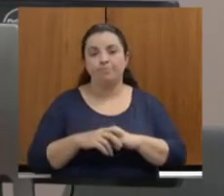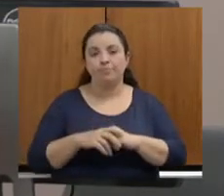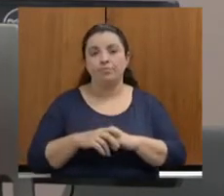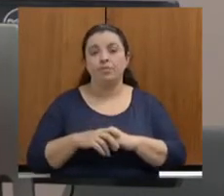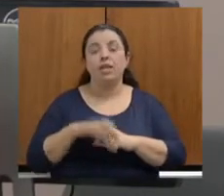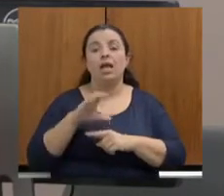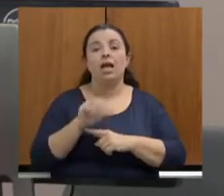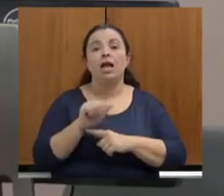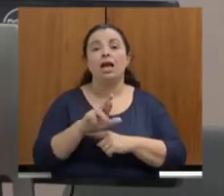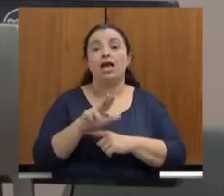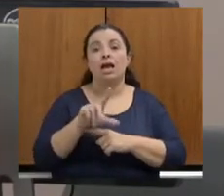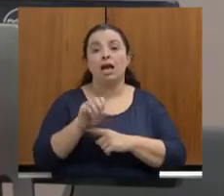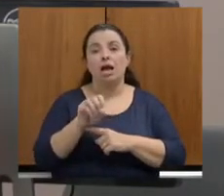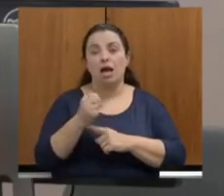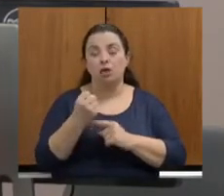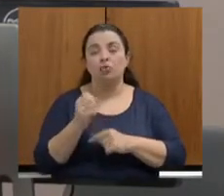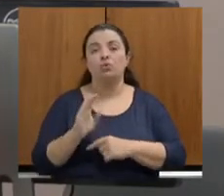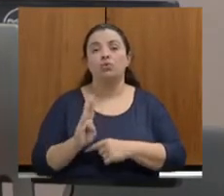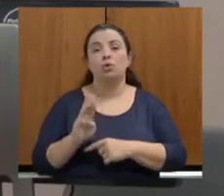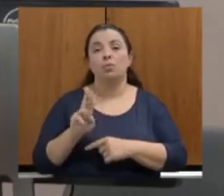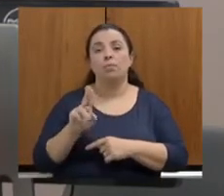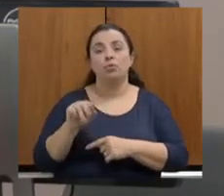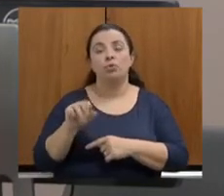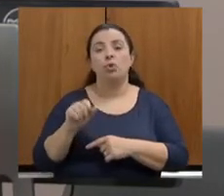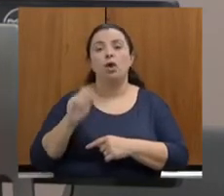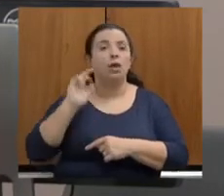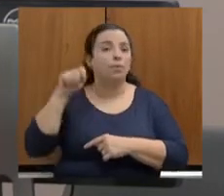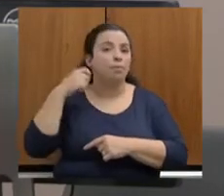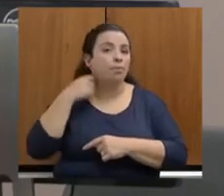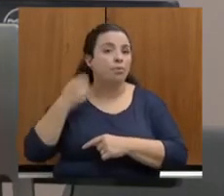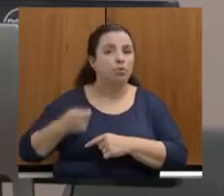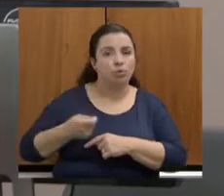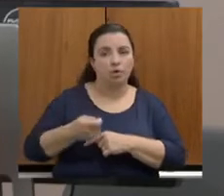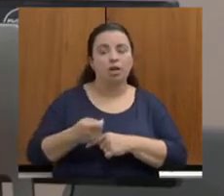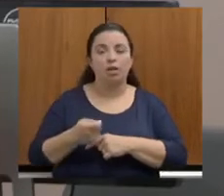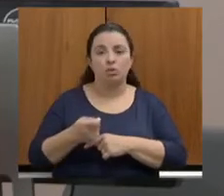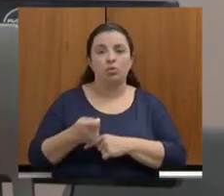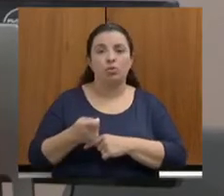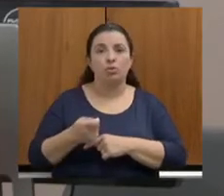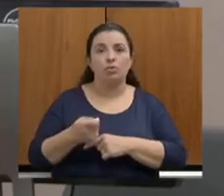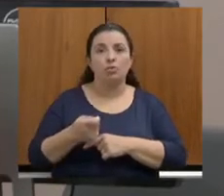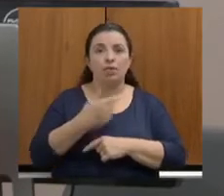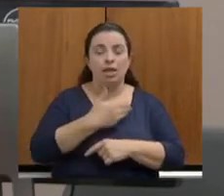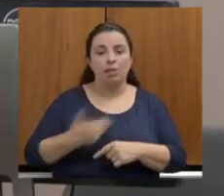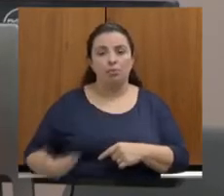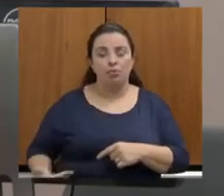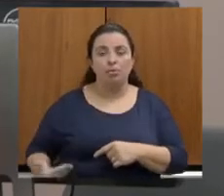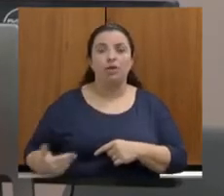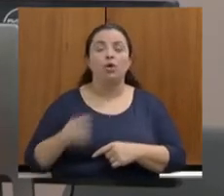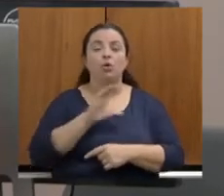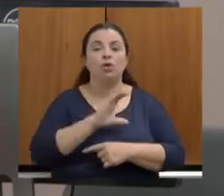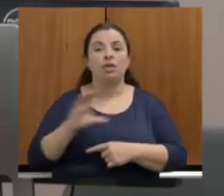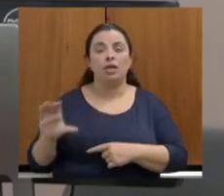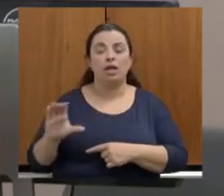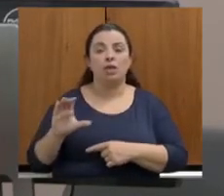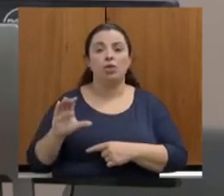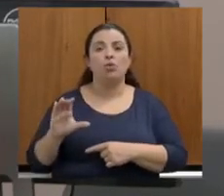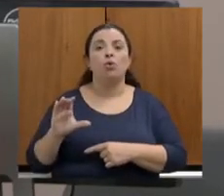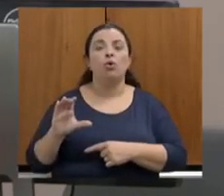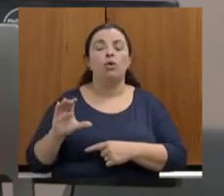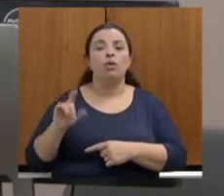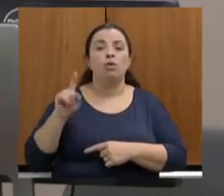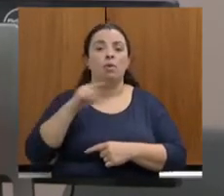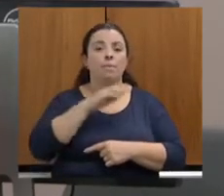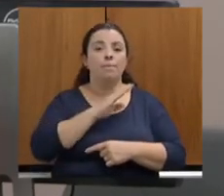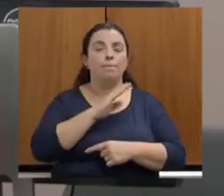Carlos Bruno Ferreira da Silva procurador da república coordenador da força-tarefa Rio Doce Brumadinho do